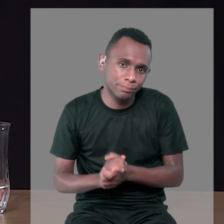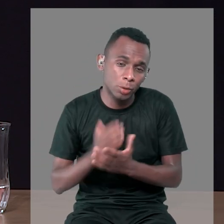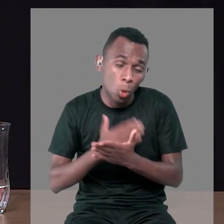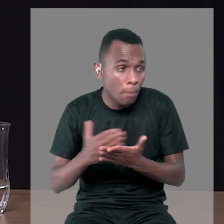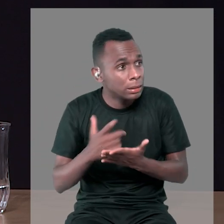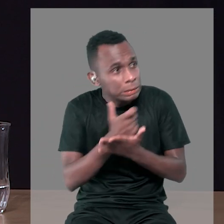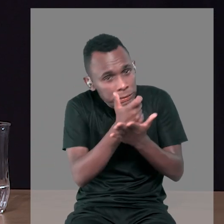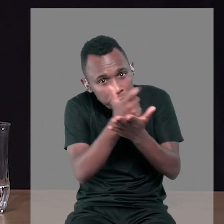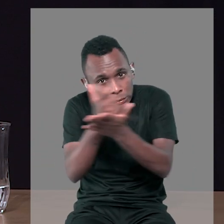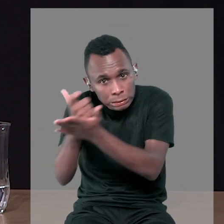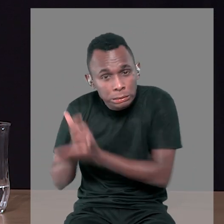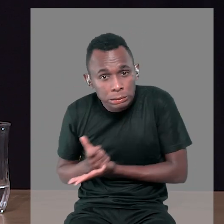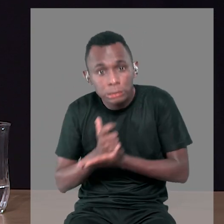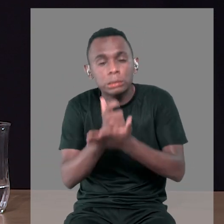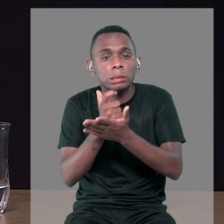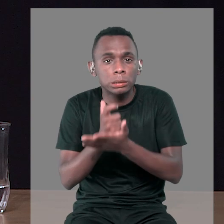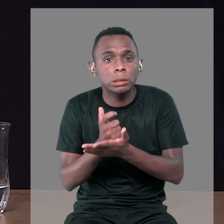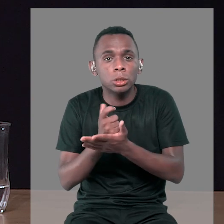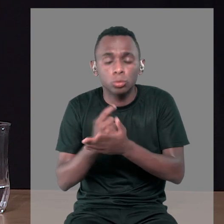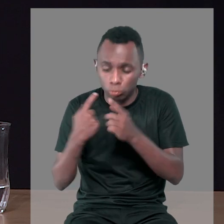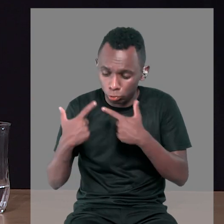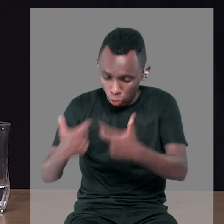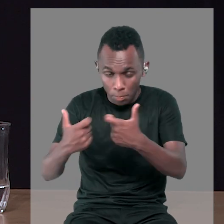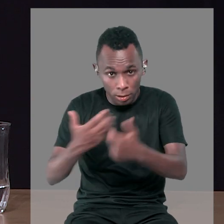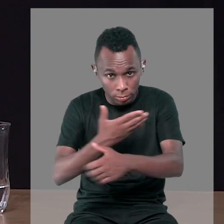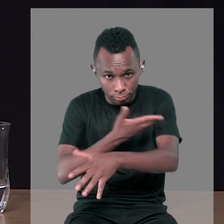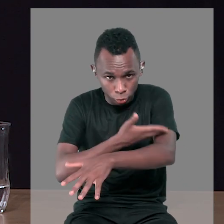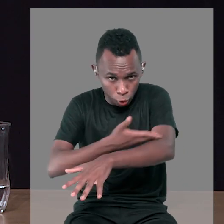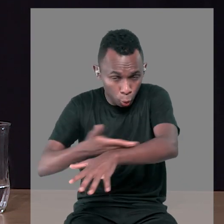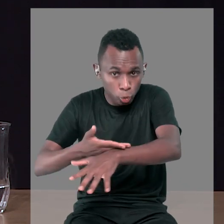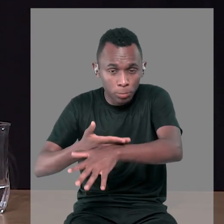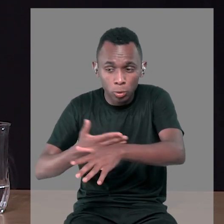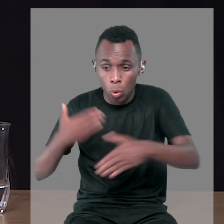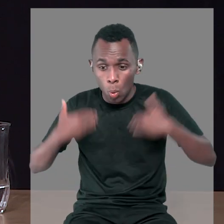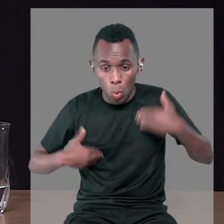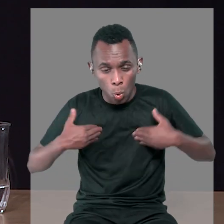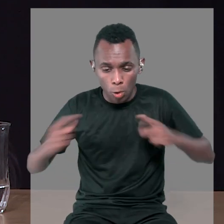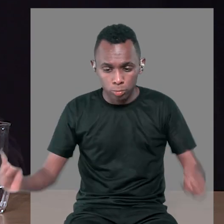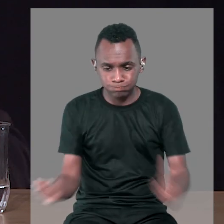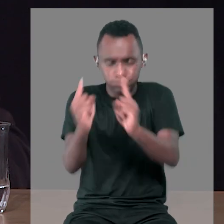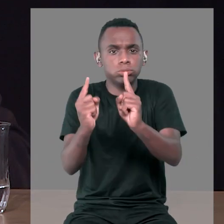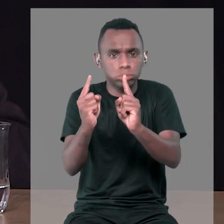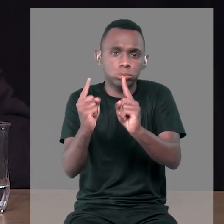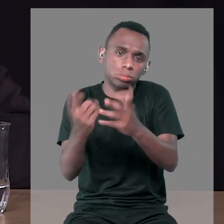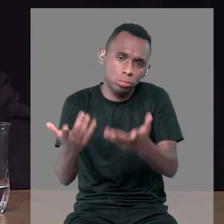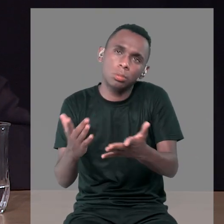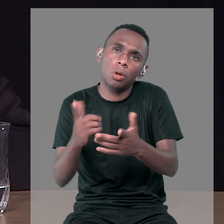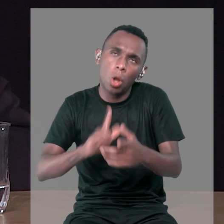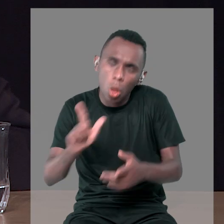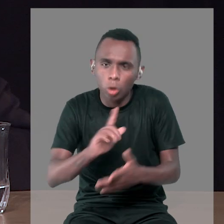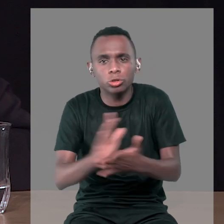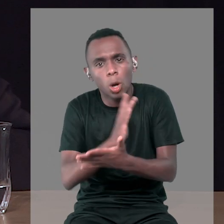Por quê? No combate tradicional, os corpos são diretamente implicados. Ainda que os bens pudessem